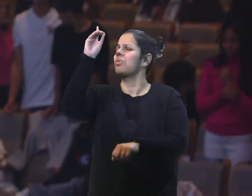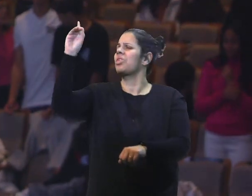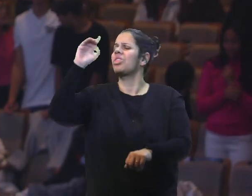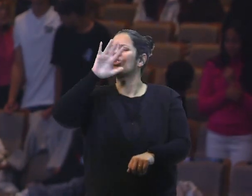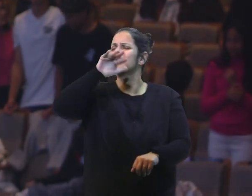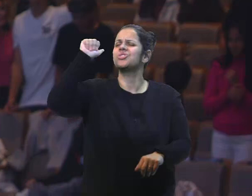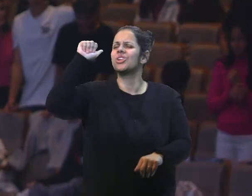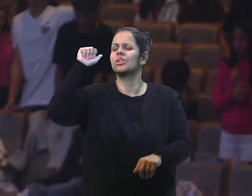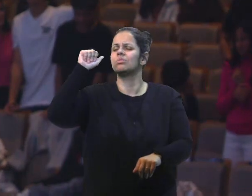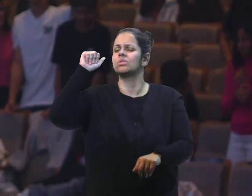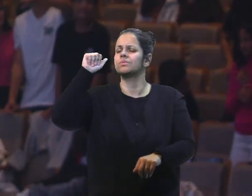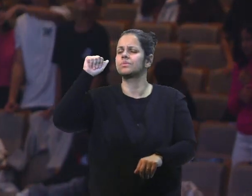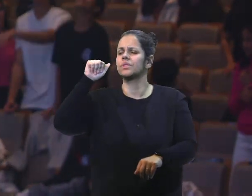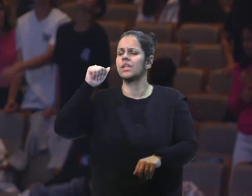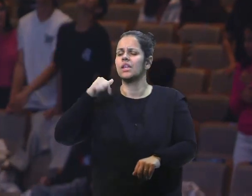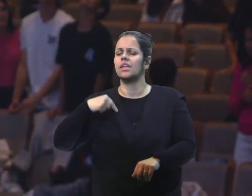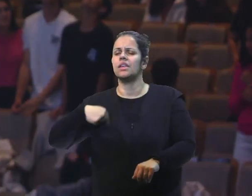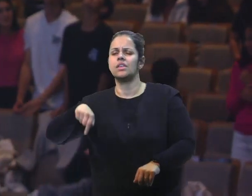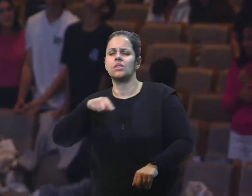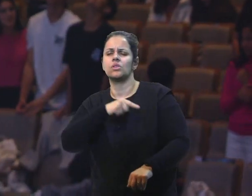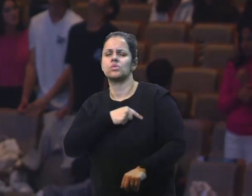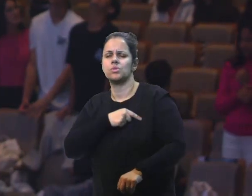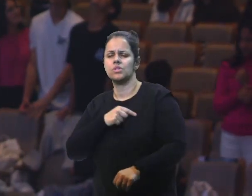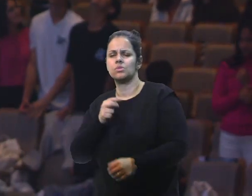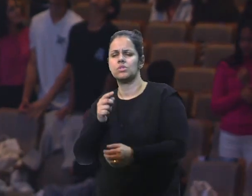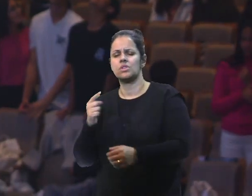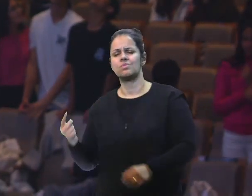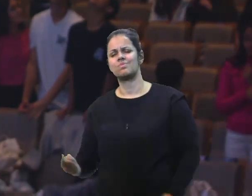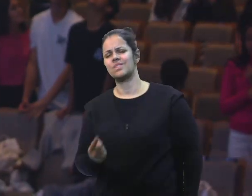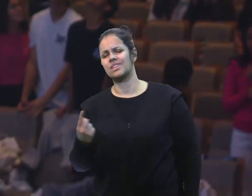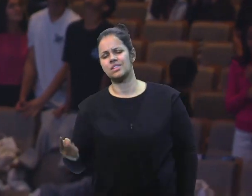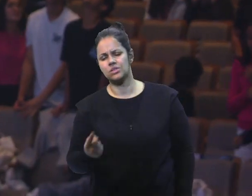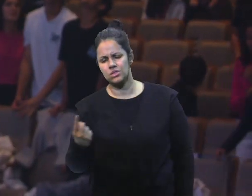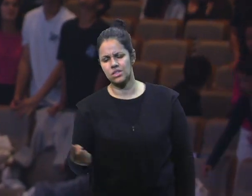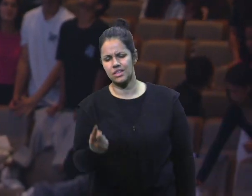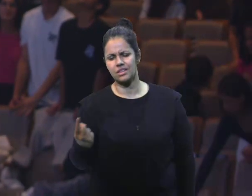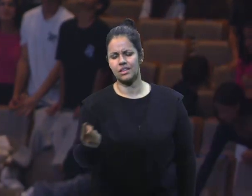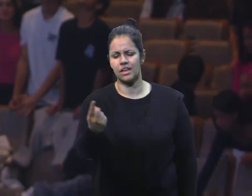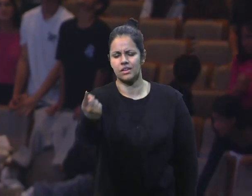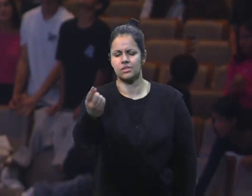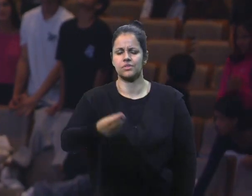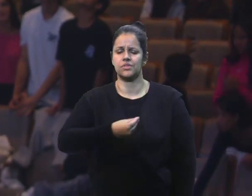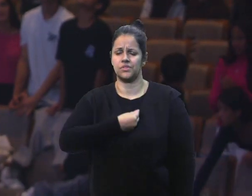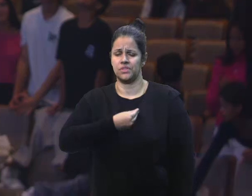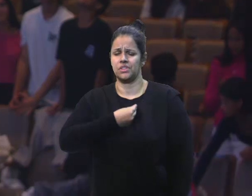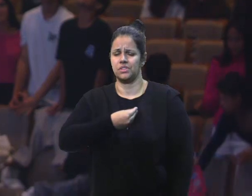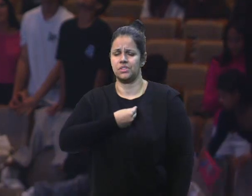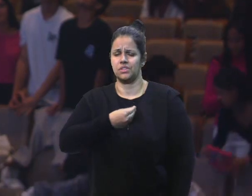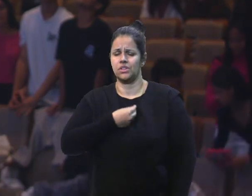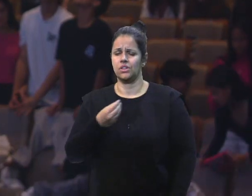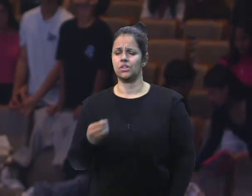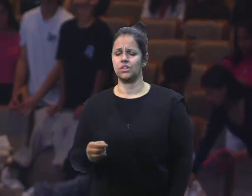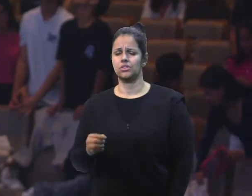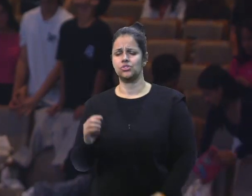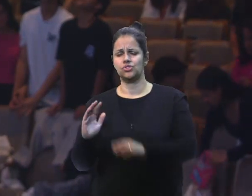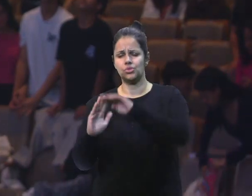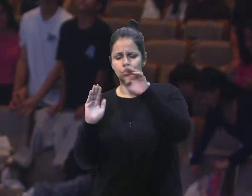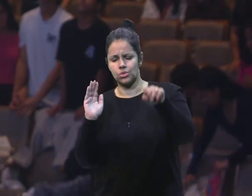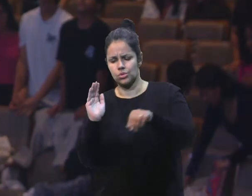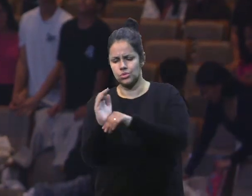aqui, mas isso possa ser profundo e eterno na vida de cada um aqui. Obrigado, Pai, obrigado.